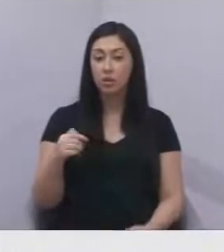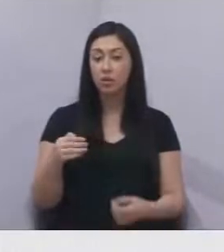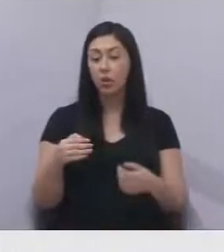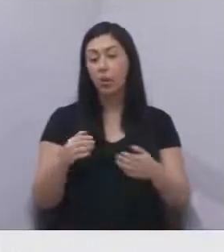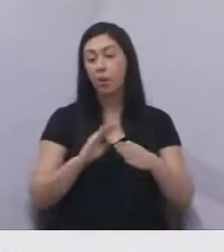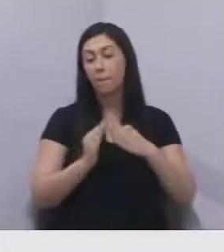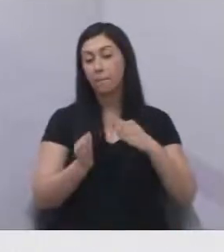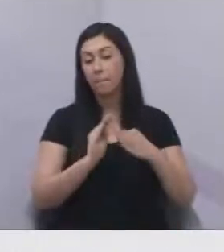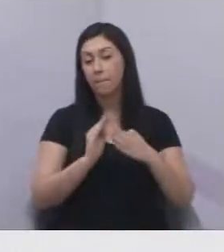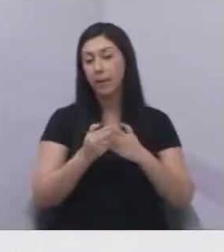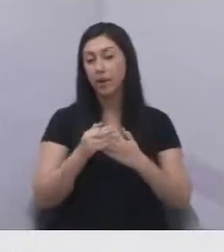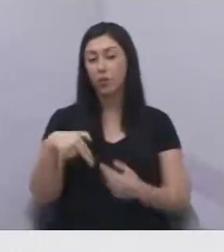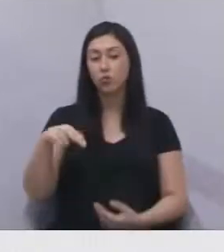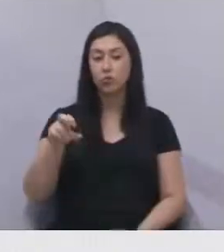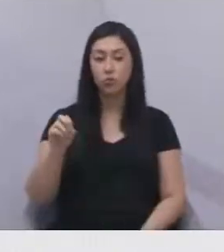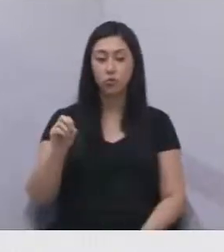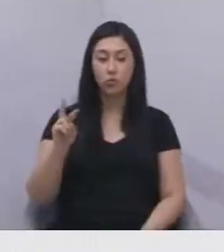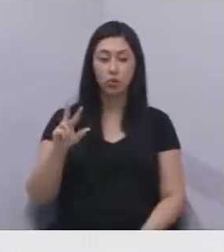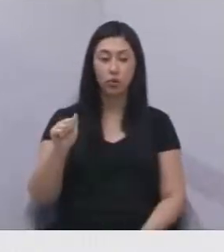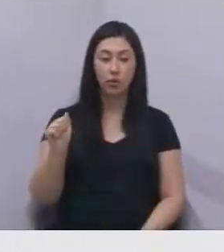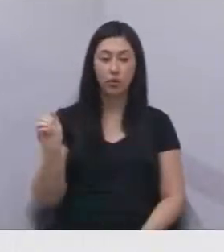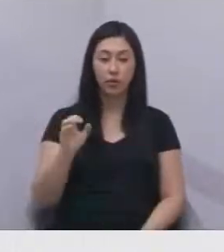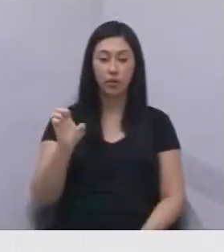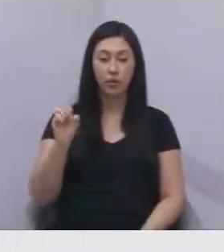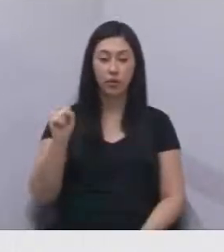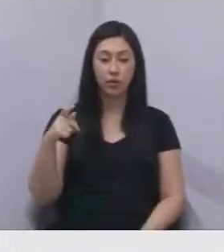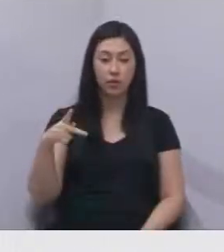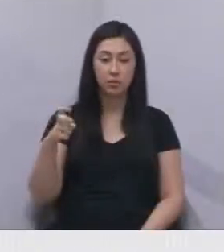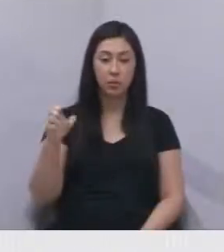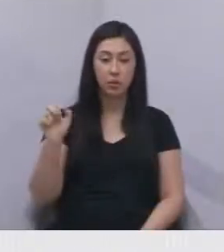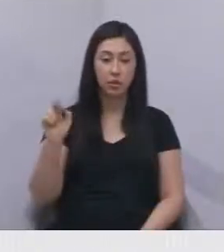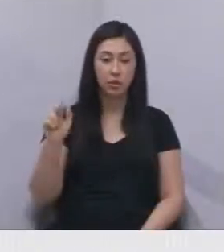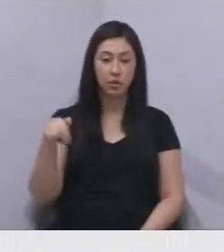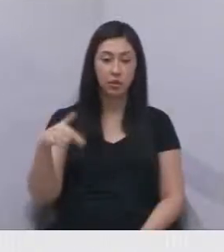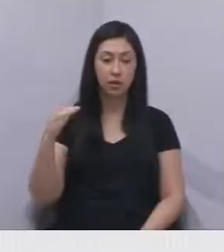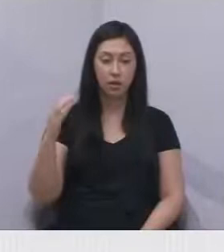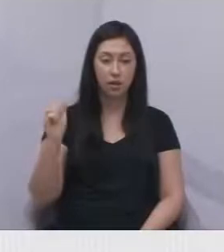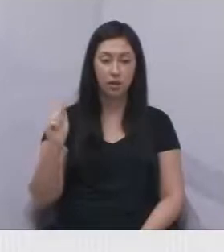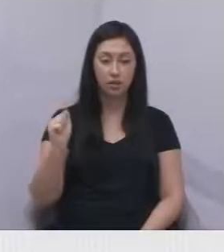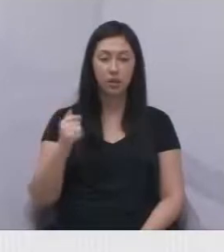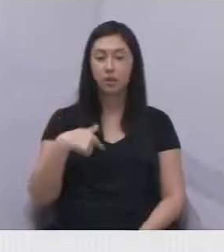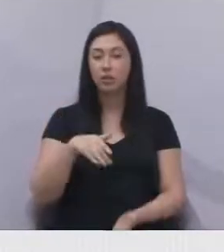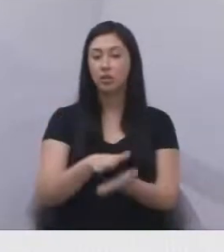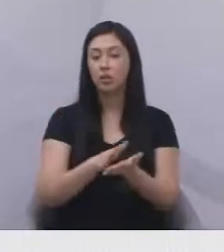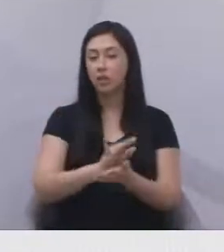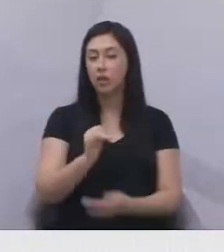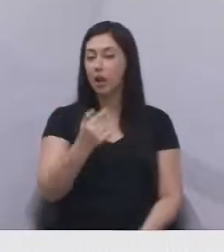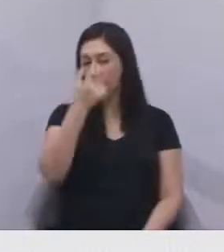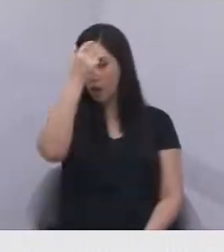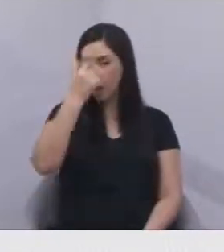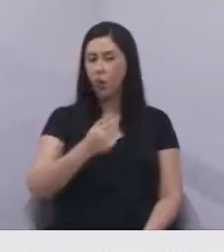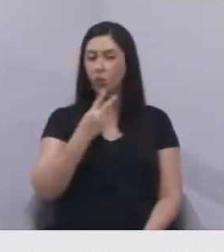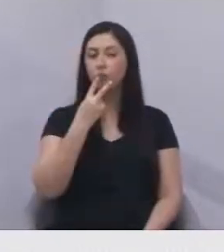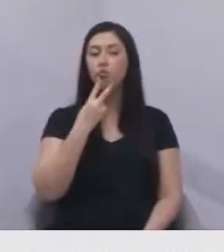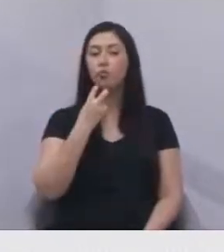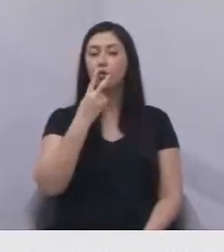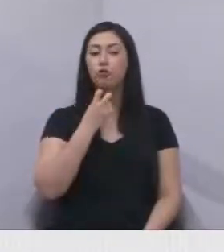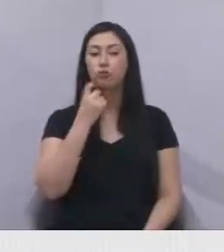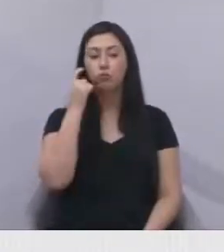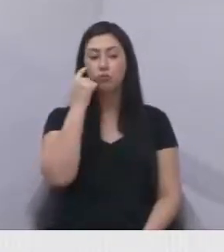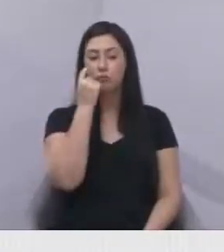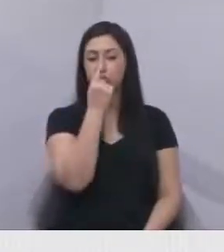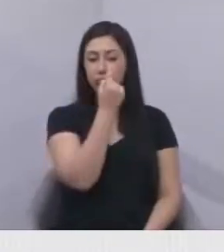Esperança, aqui na cidade de Jacareí. Quem fala aqui é o vereador Valmir do Parque Meia